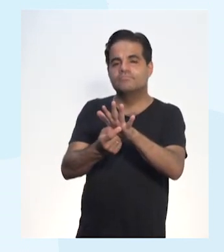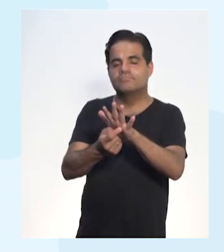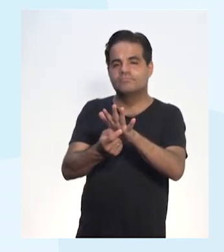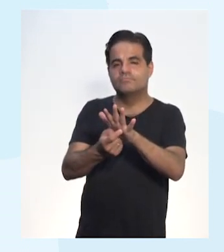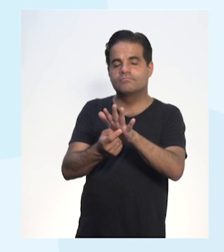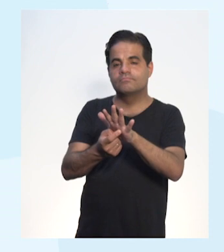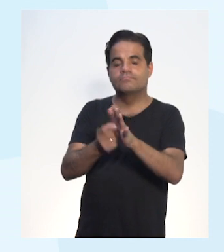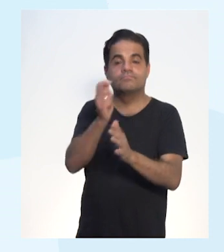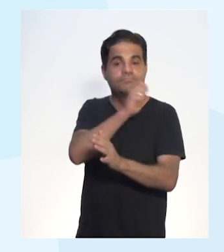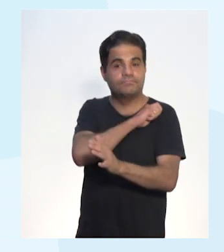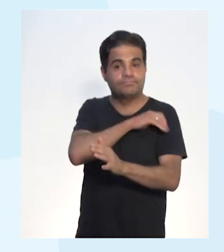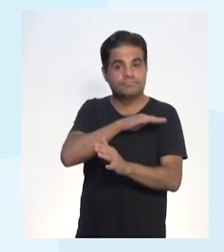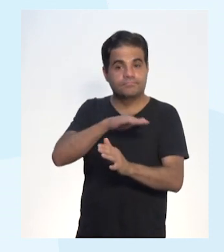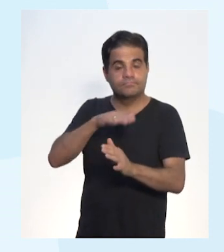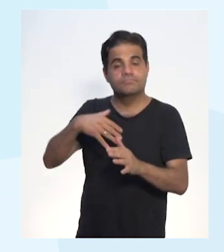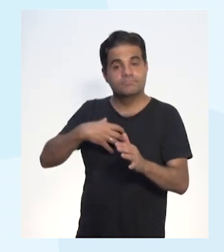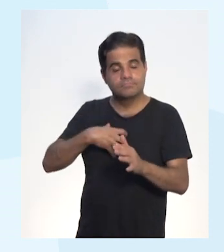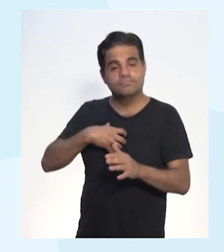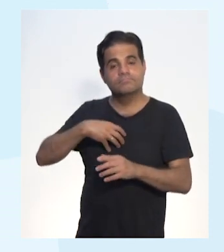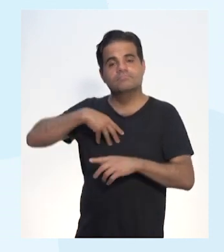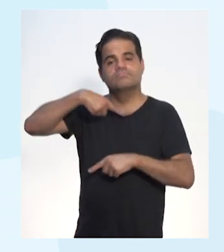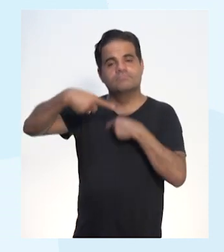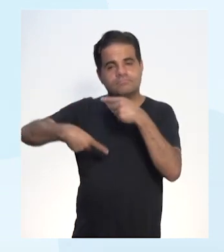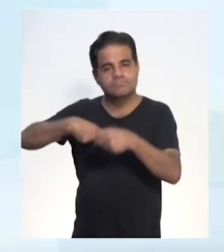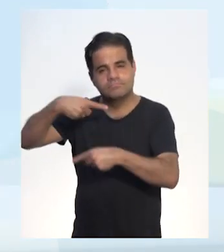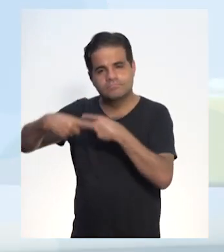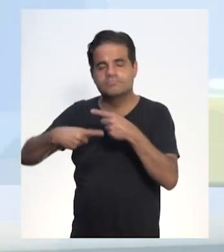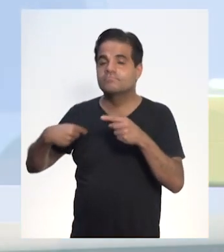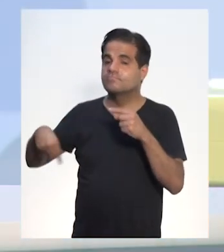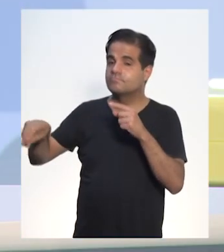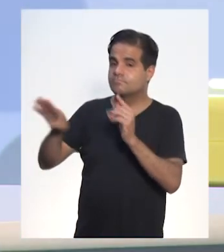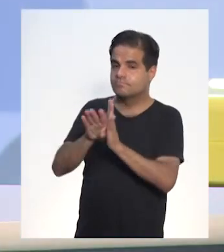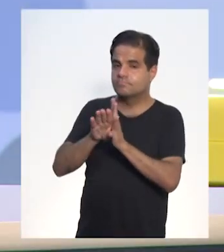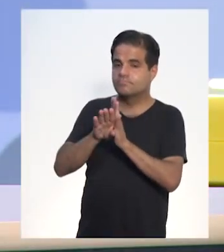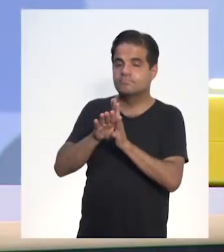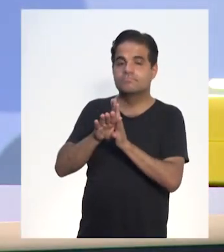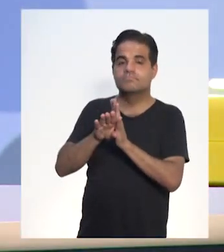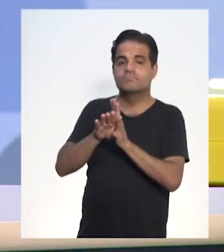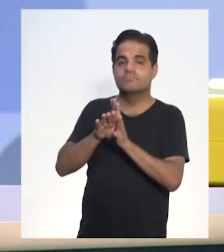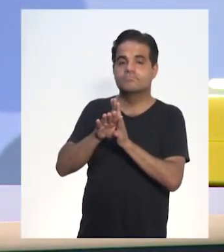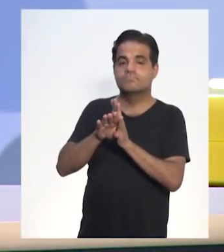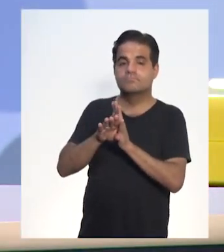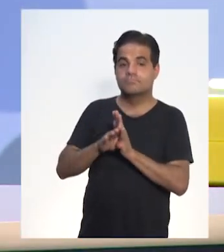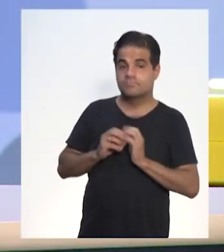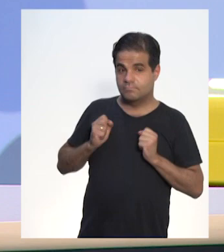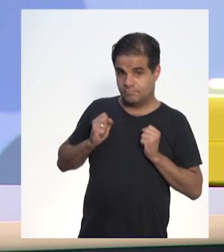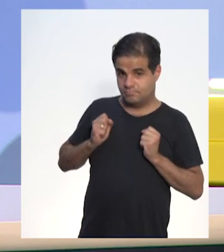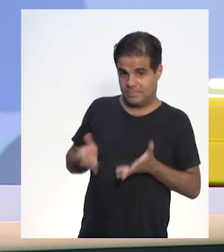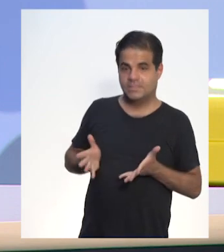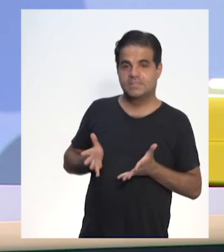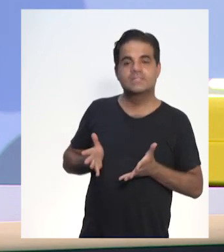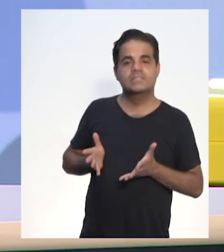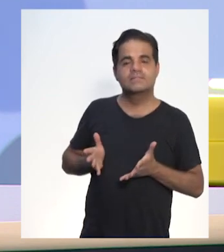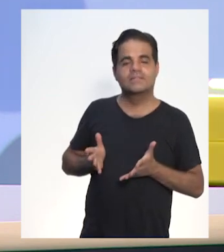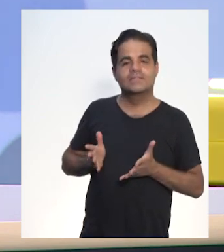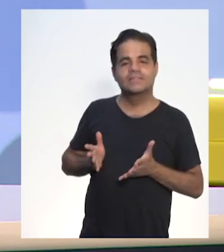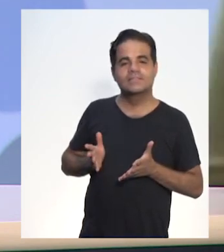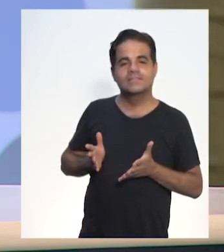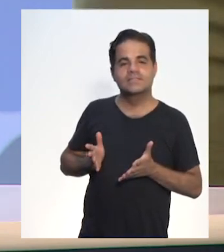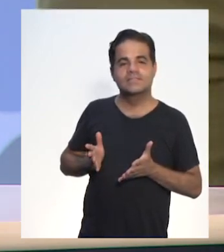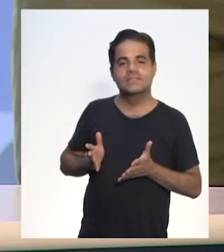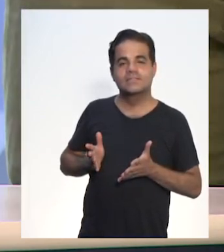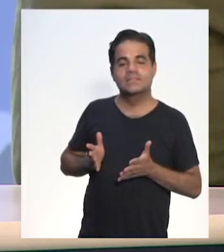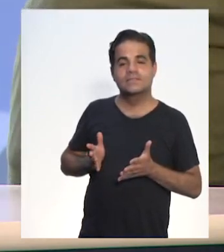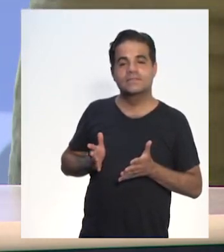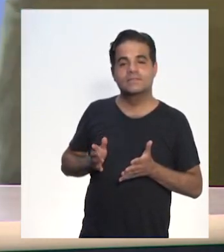os estudantes, né? Esse é o sentido de giro. E tá chegando, olha aí, ó, rapaz. Aí,